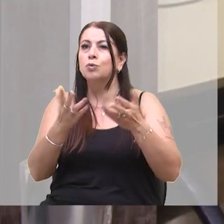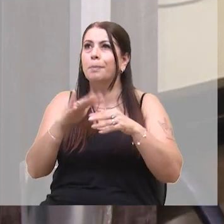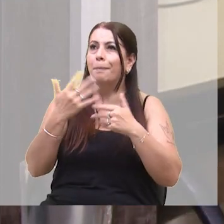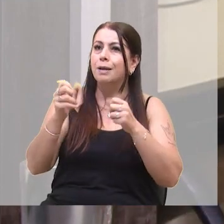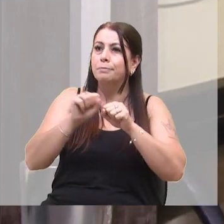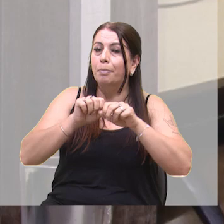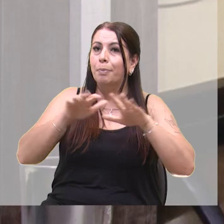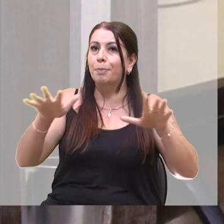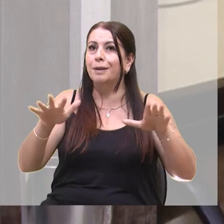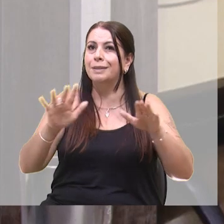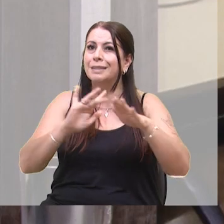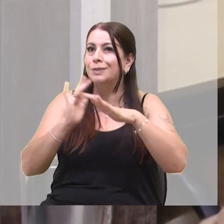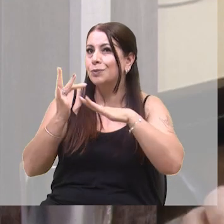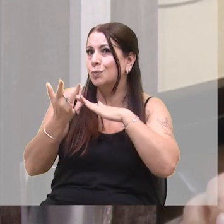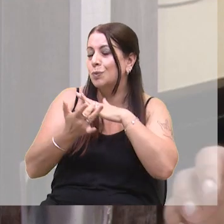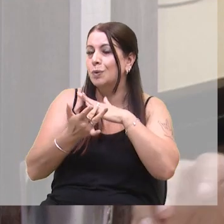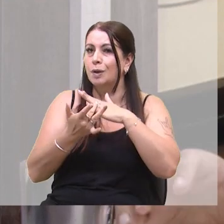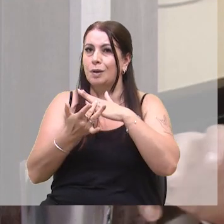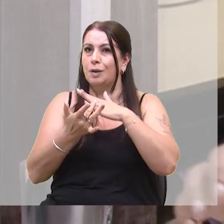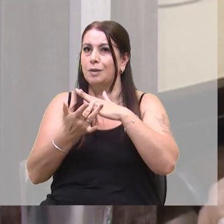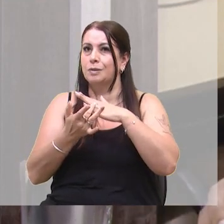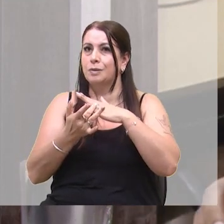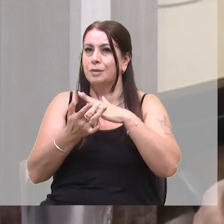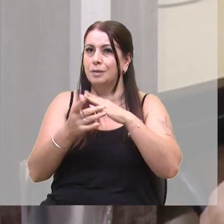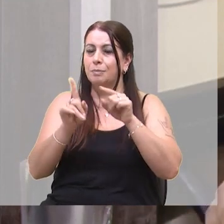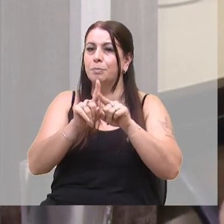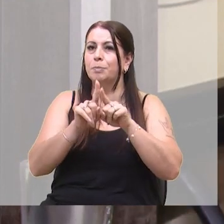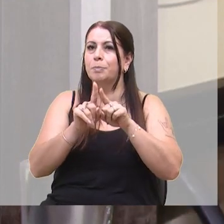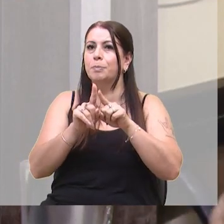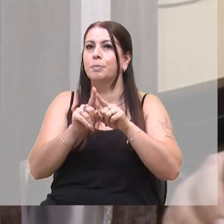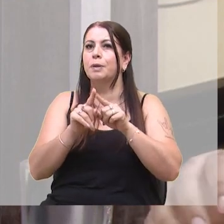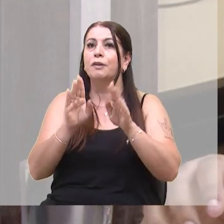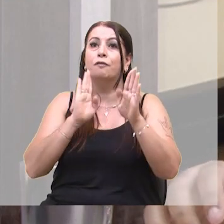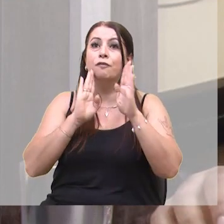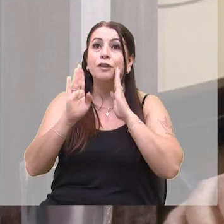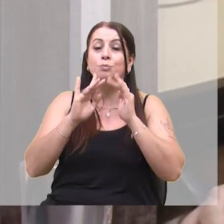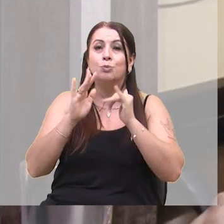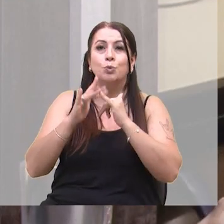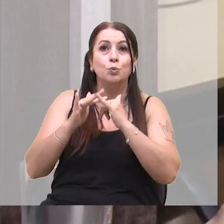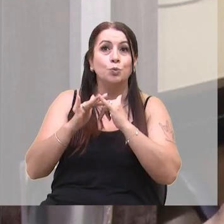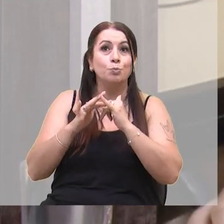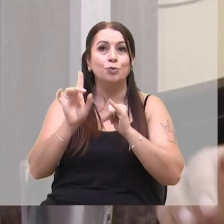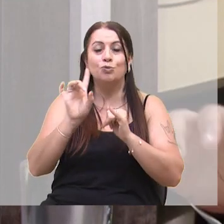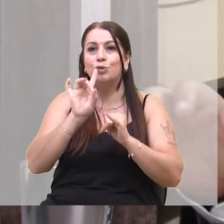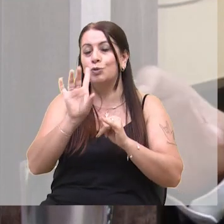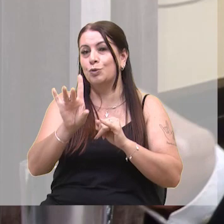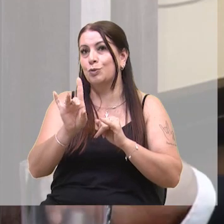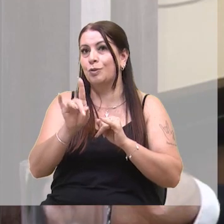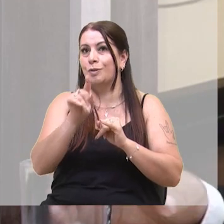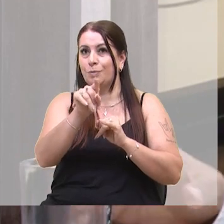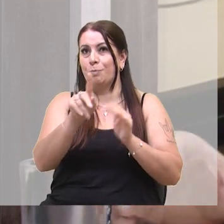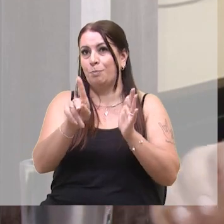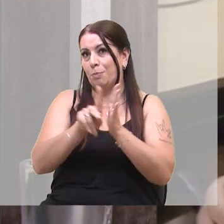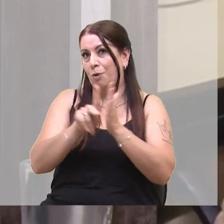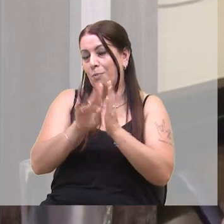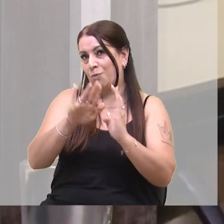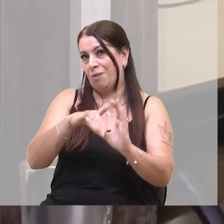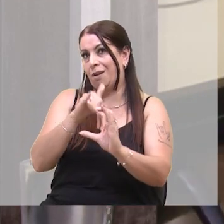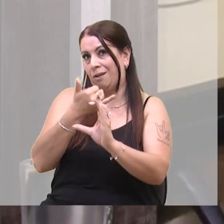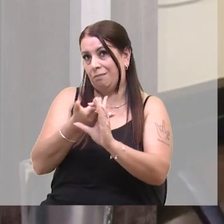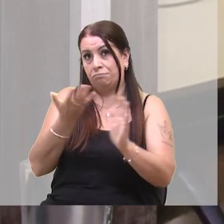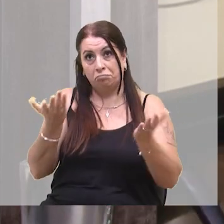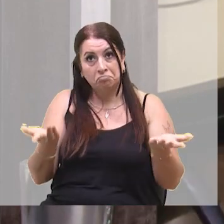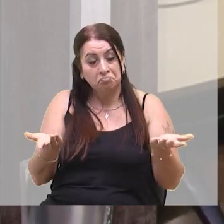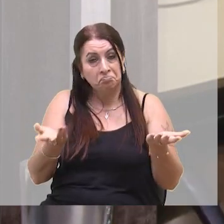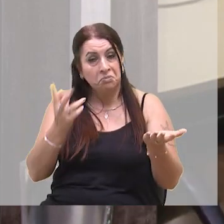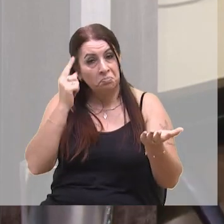do cabo, e a TV Câmara repercute hoje muito mais pelas redes sociais, em sinal replicado para Facebook e YouTube,